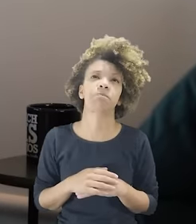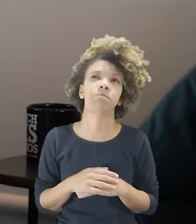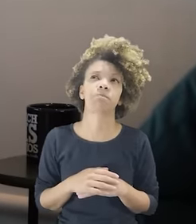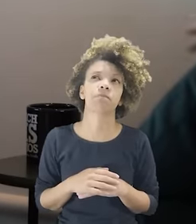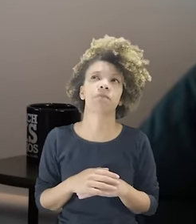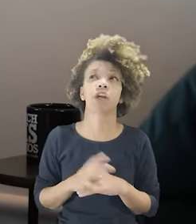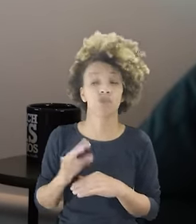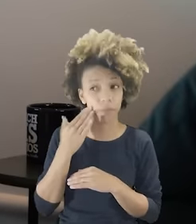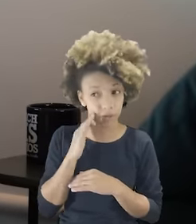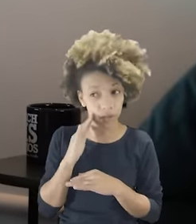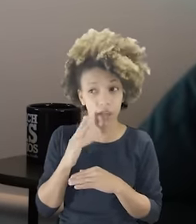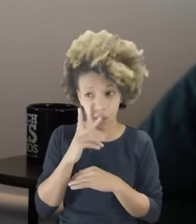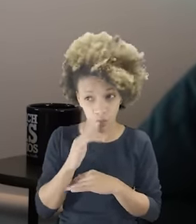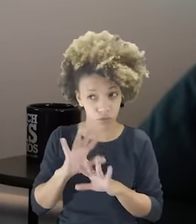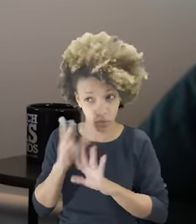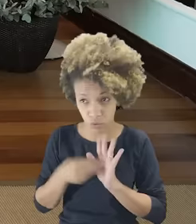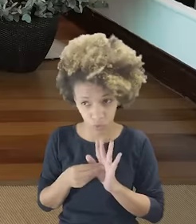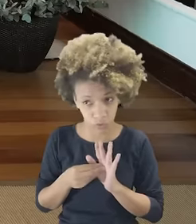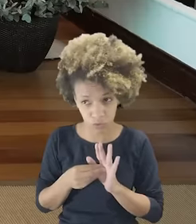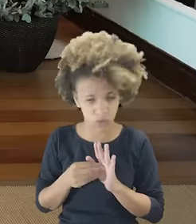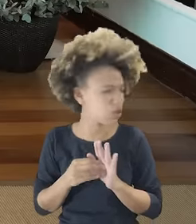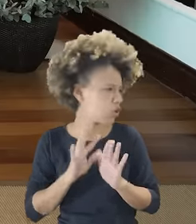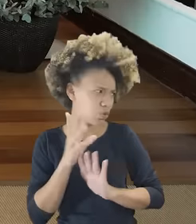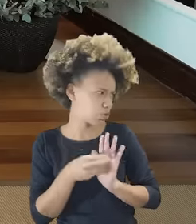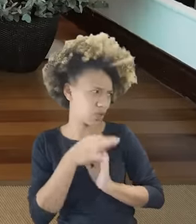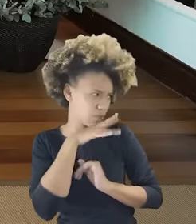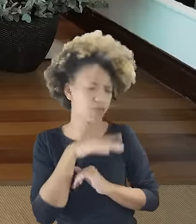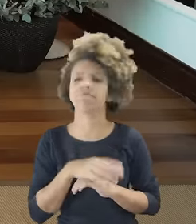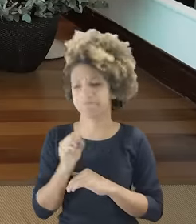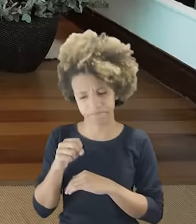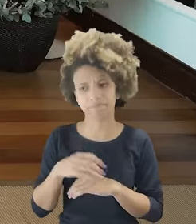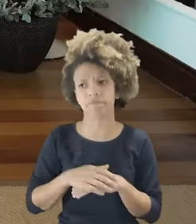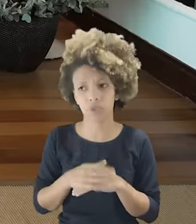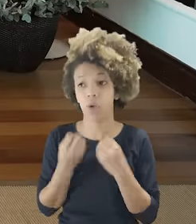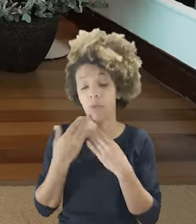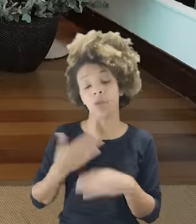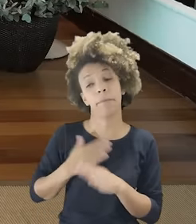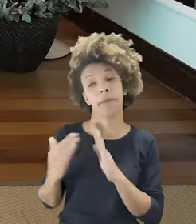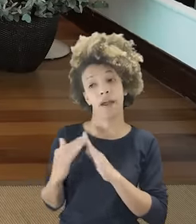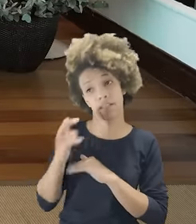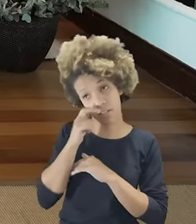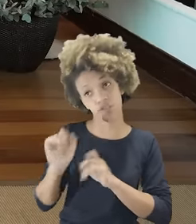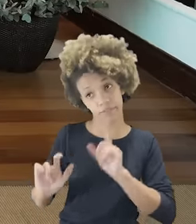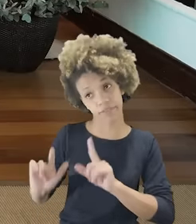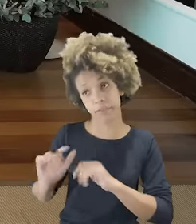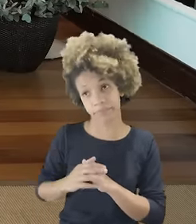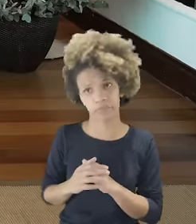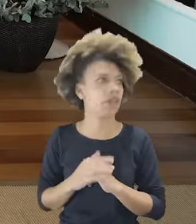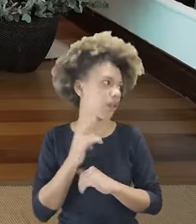só para te entender acho que em todas as esferas a gente pegar tudo é ruim sim bom ele tá na minha casa assistindo TV